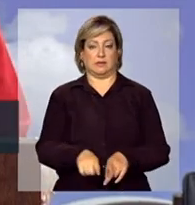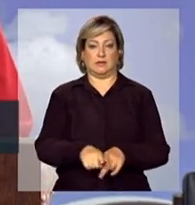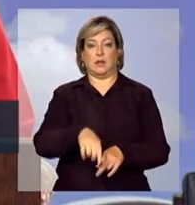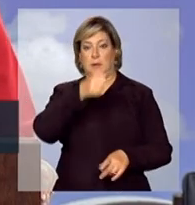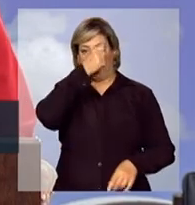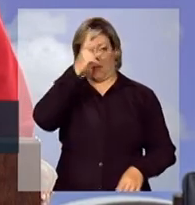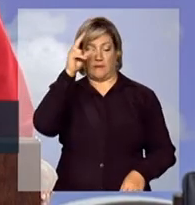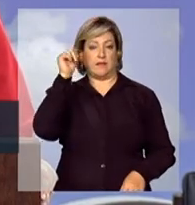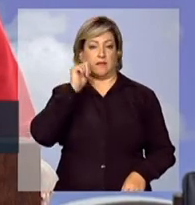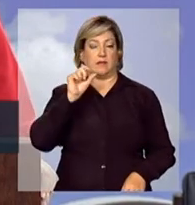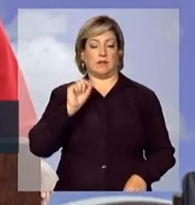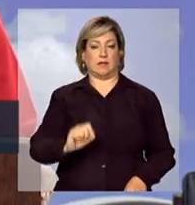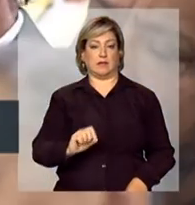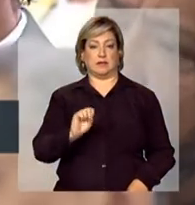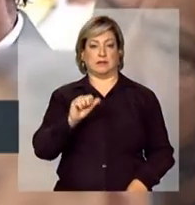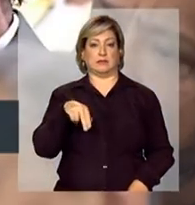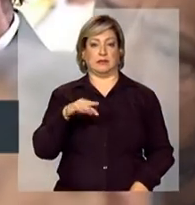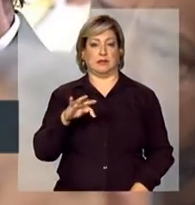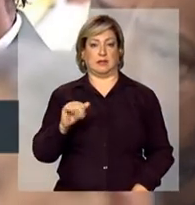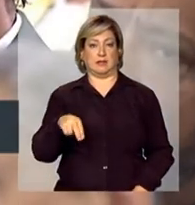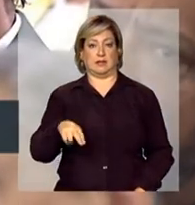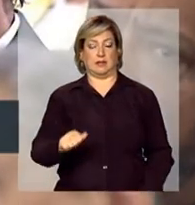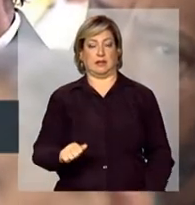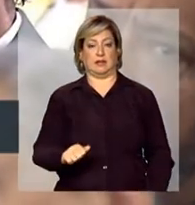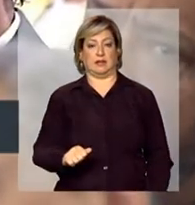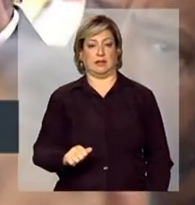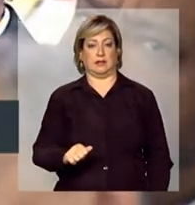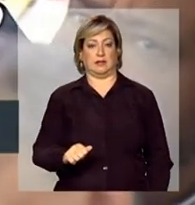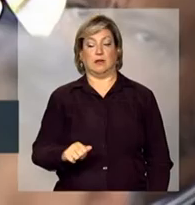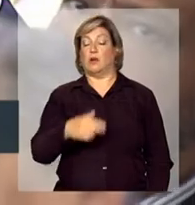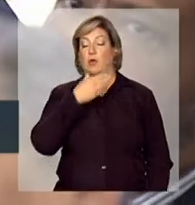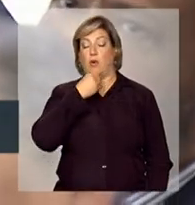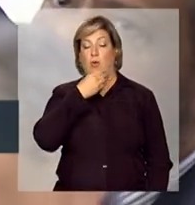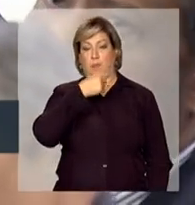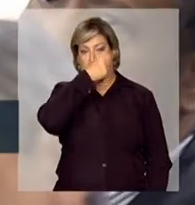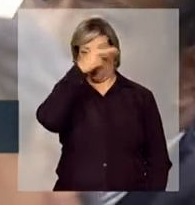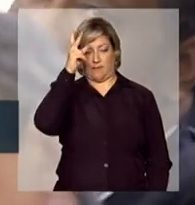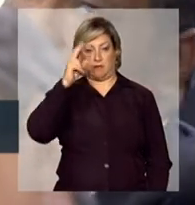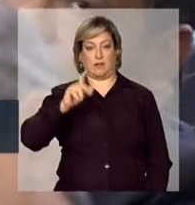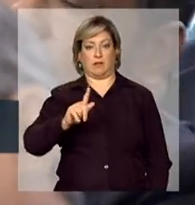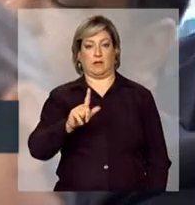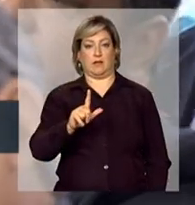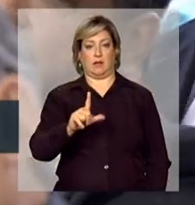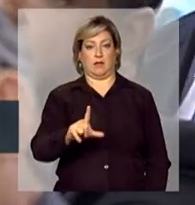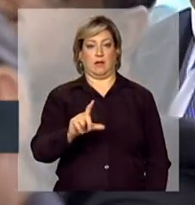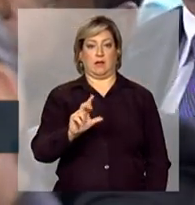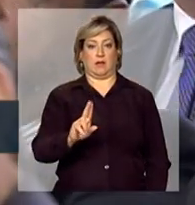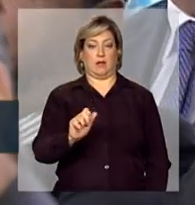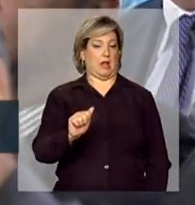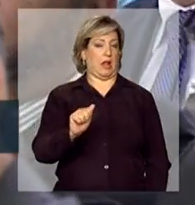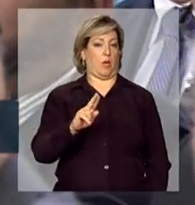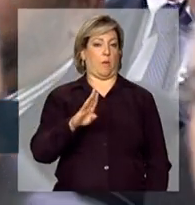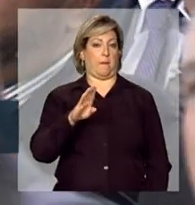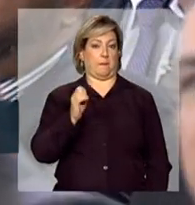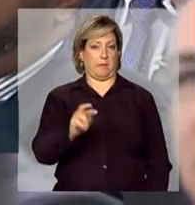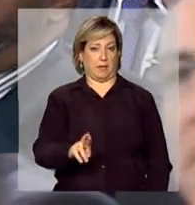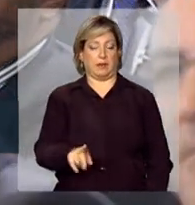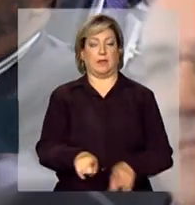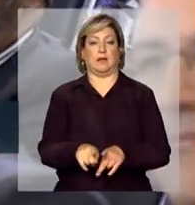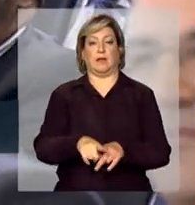prefeita de Santana do Livramento prefeito de Santana do Livramento Glauber gularte Lima